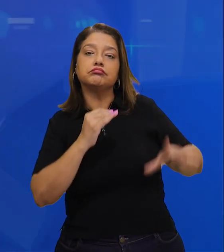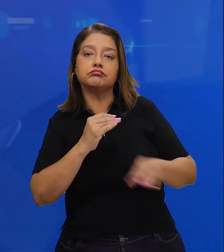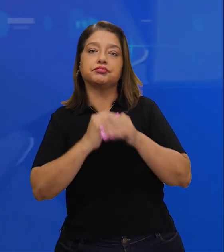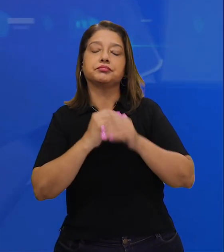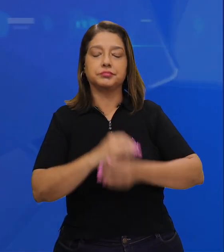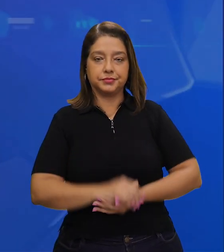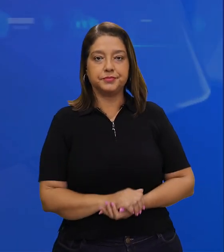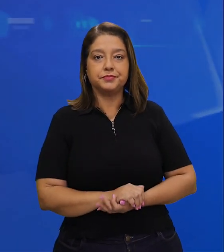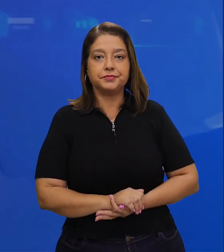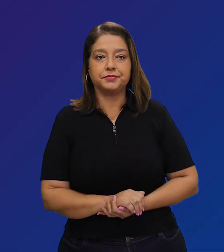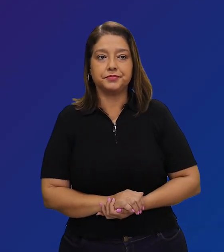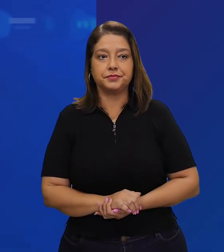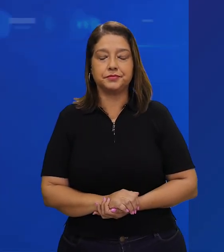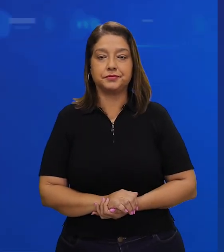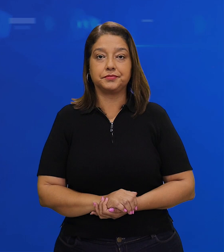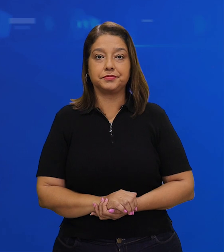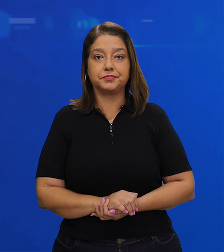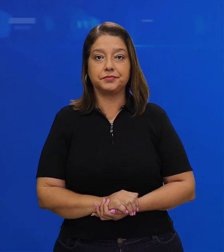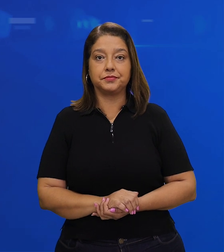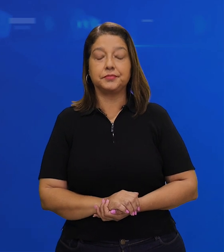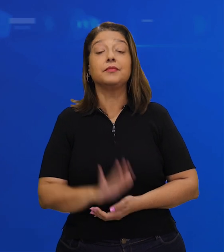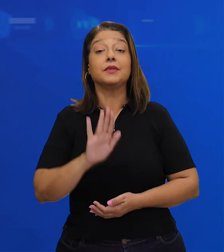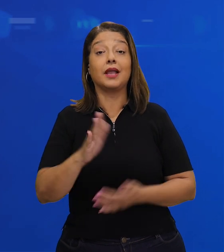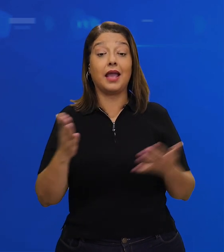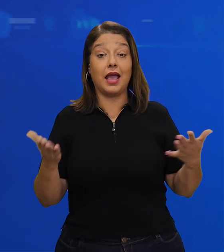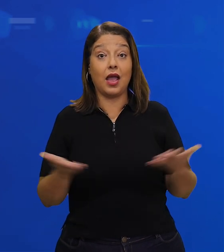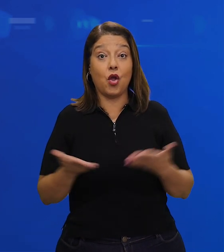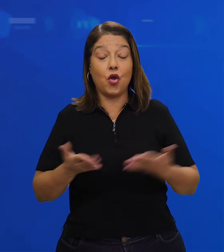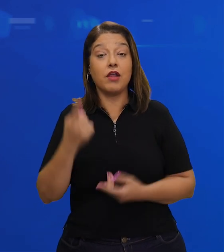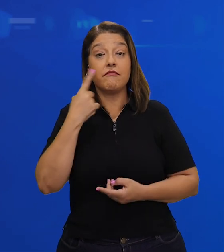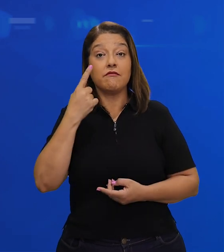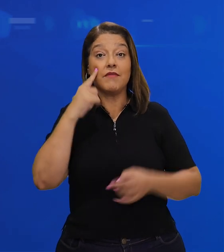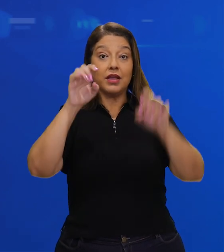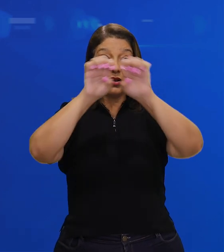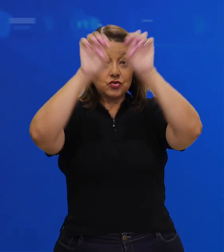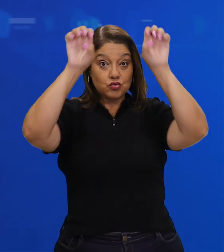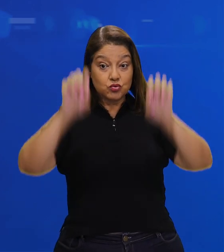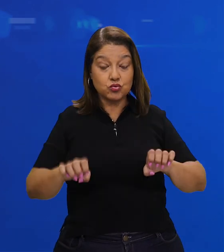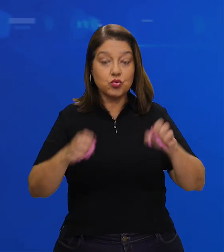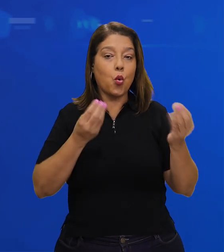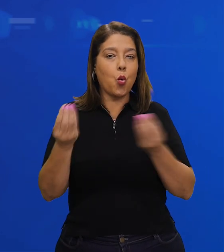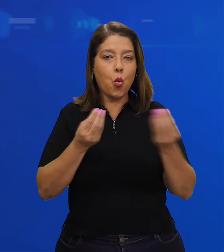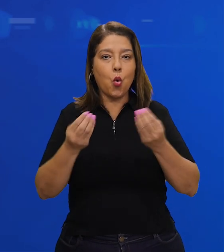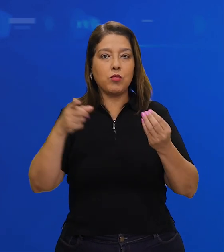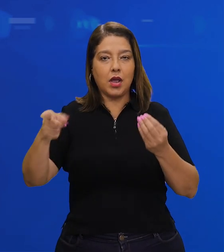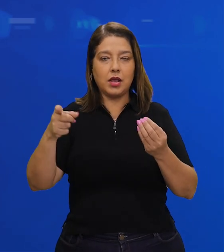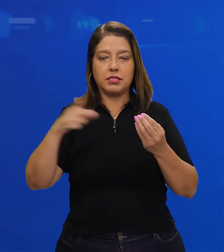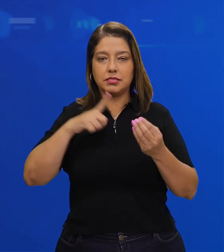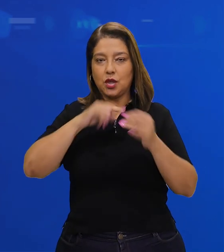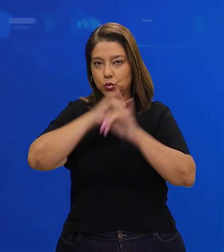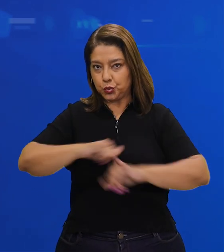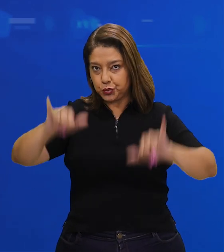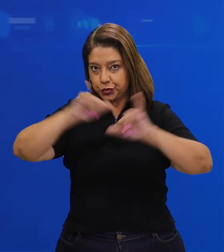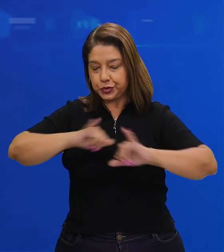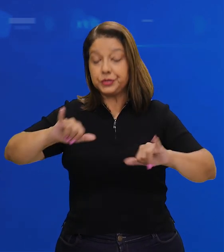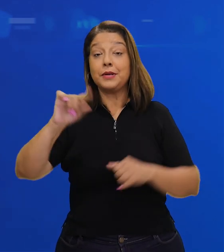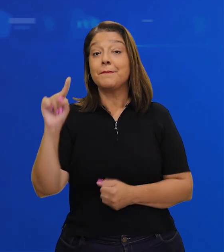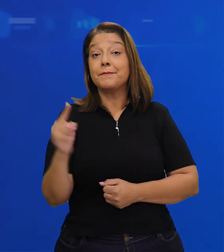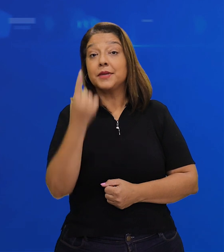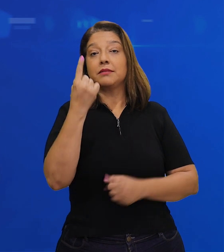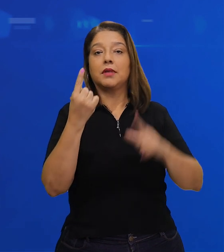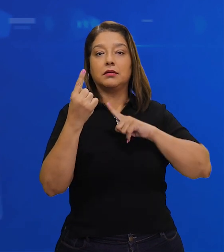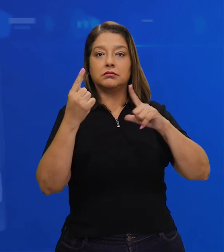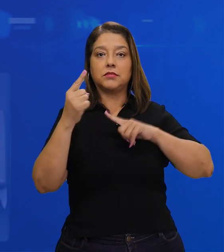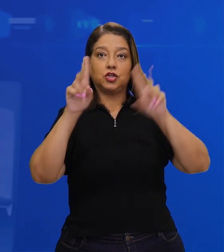complementares. Agora, vamos à estrutura de uma notícia. Primeiro, o título